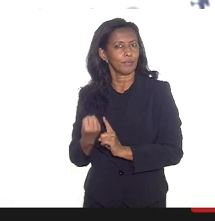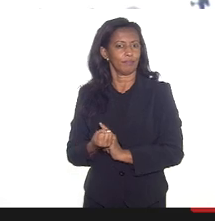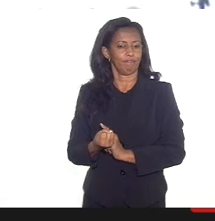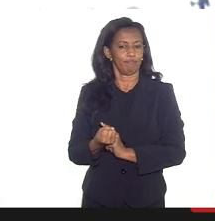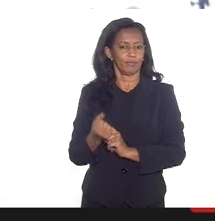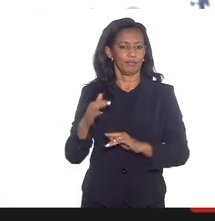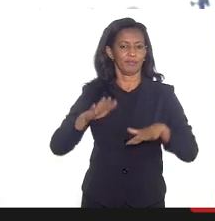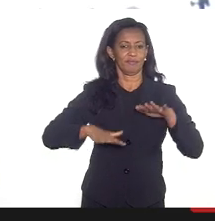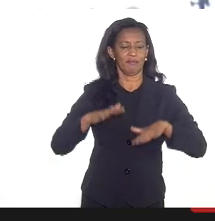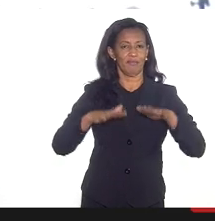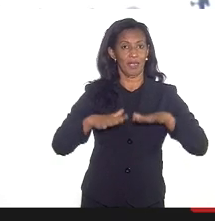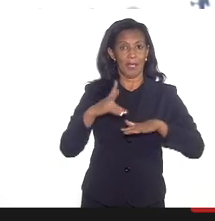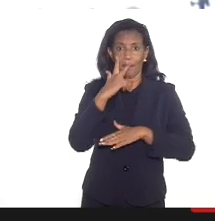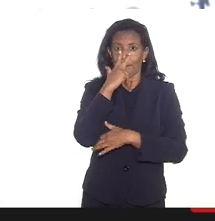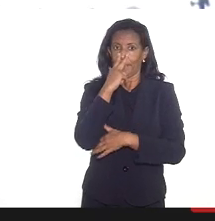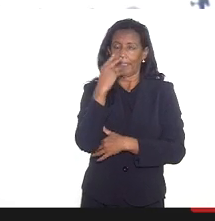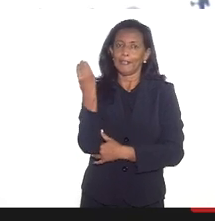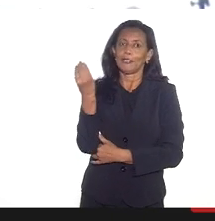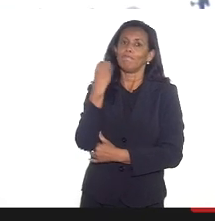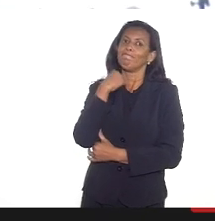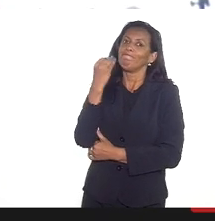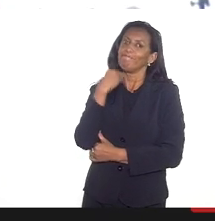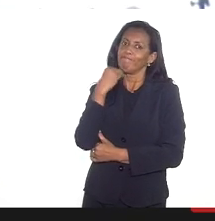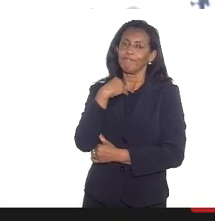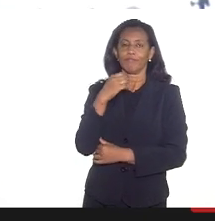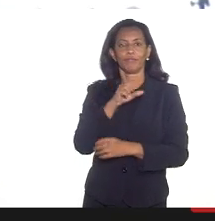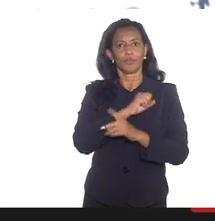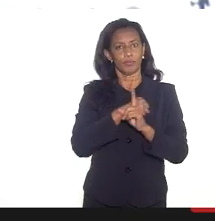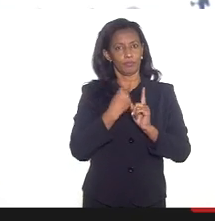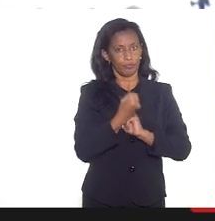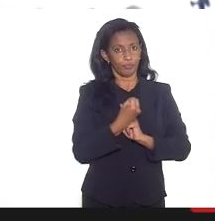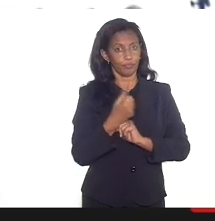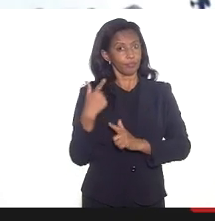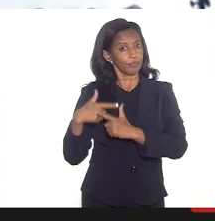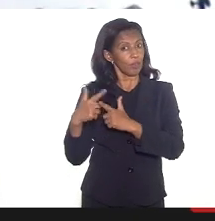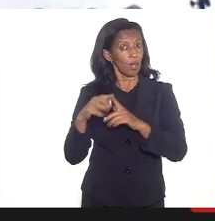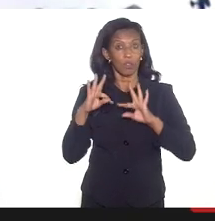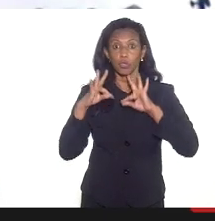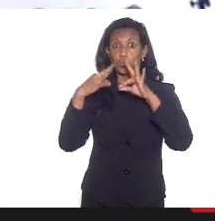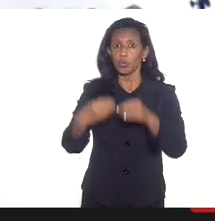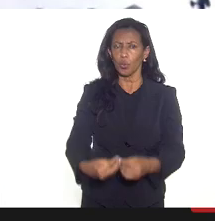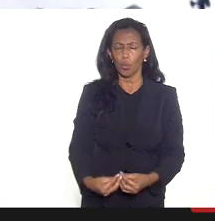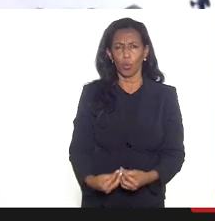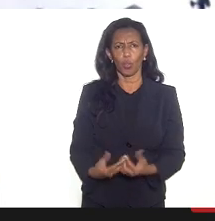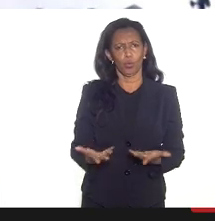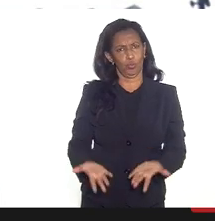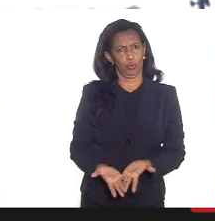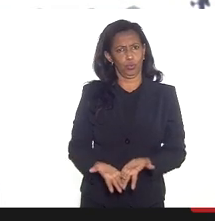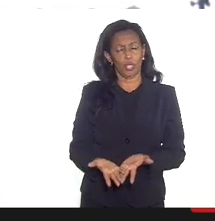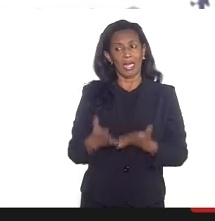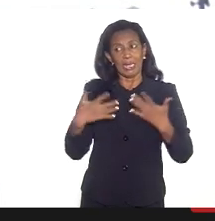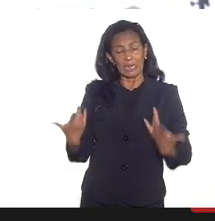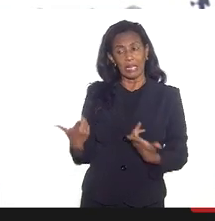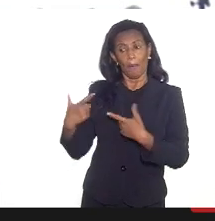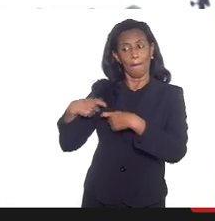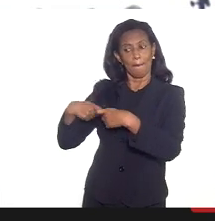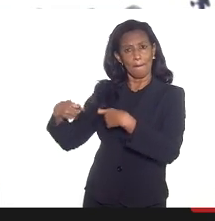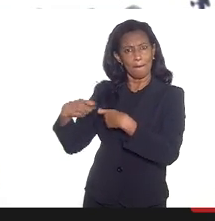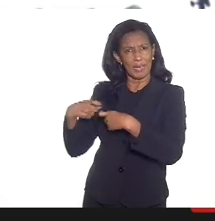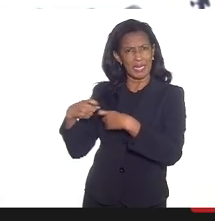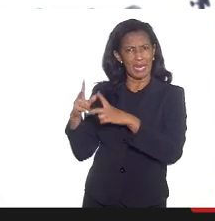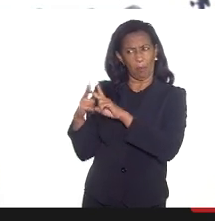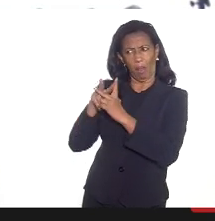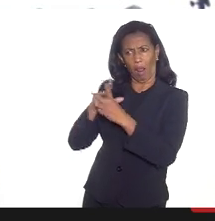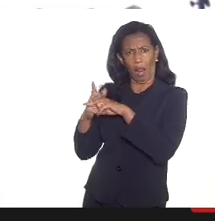uma certa forma, enfraquece a nossa sociedade, é o problema de todos. Então, briga de marido e mulher, o